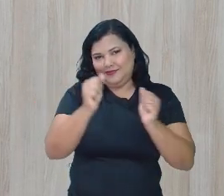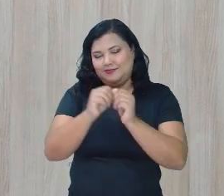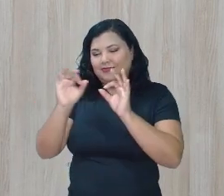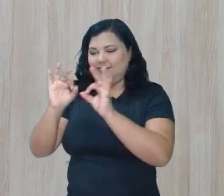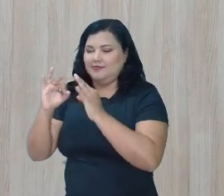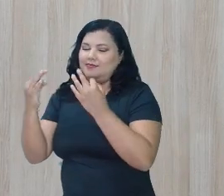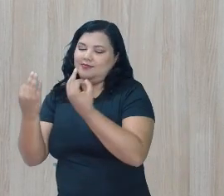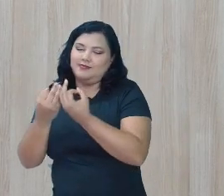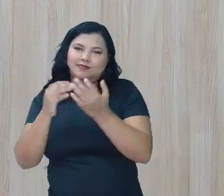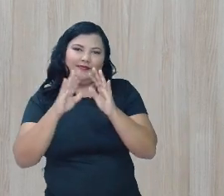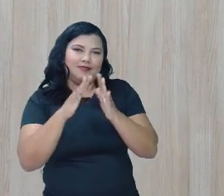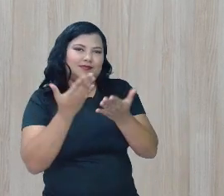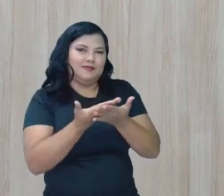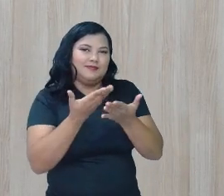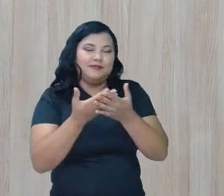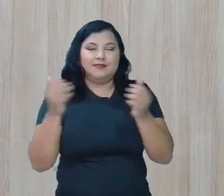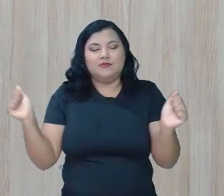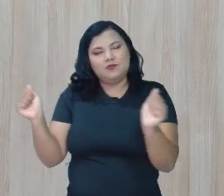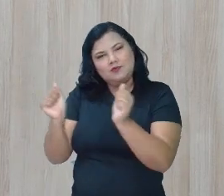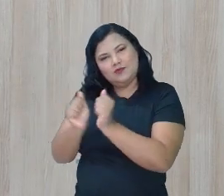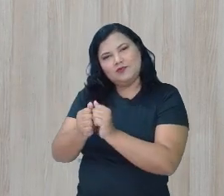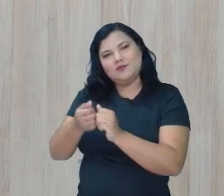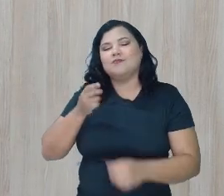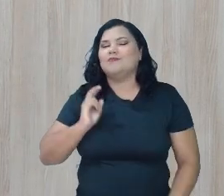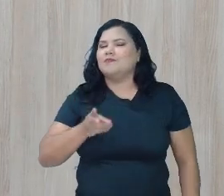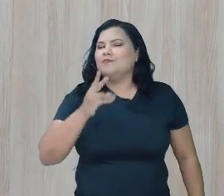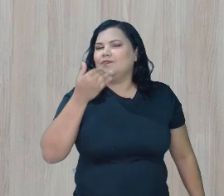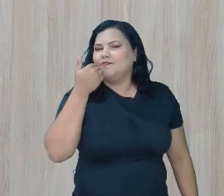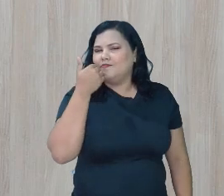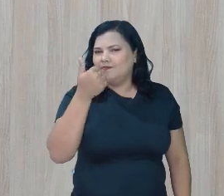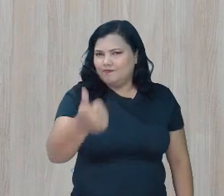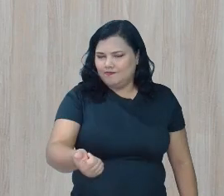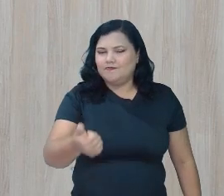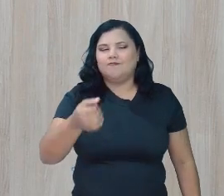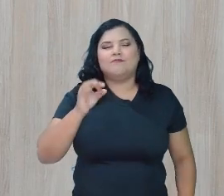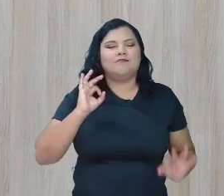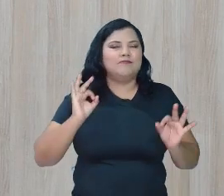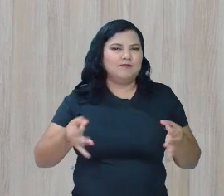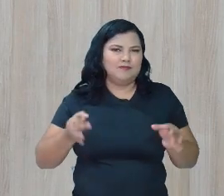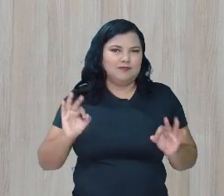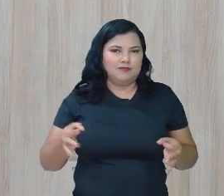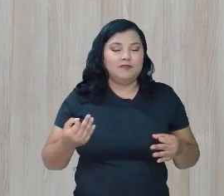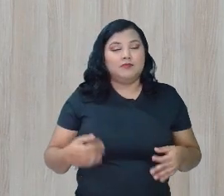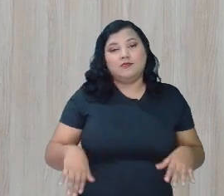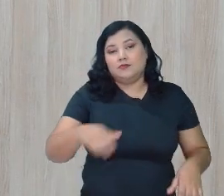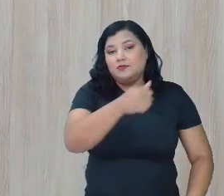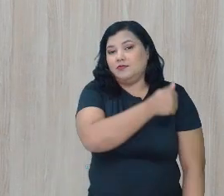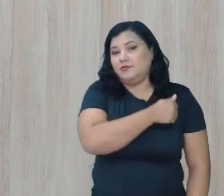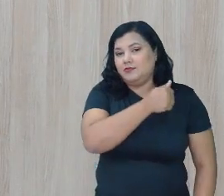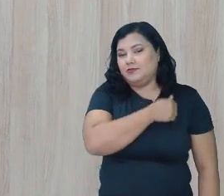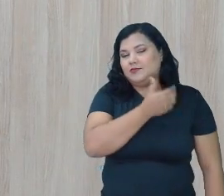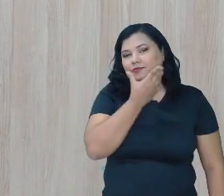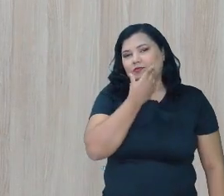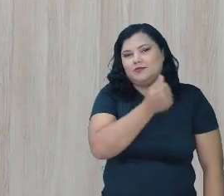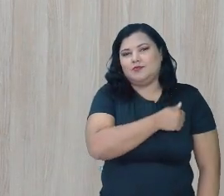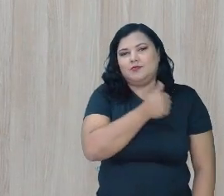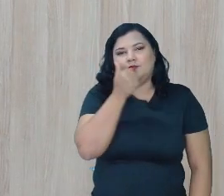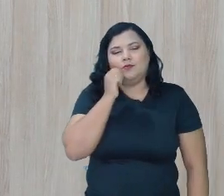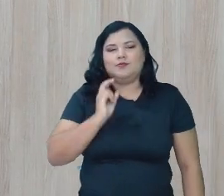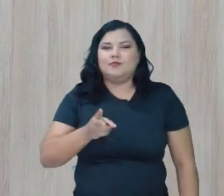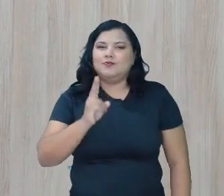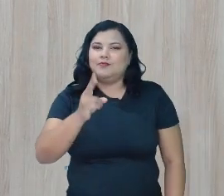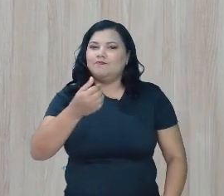Família e escola junto sempre funciona, sempre dá certo. O aluno, a aluna sempre